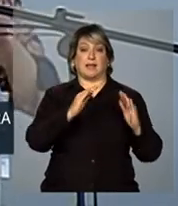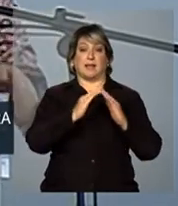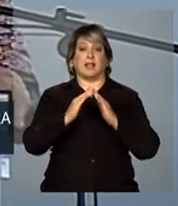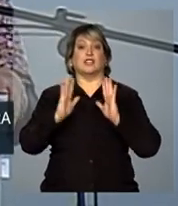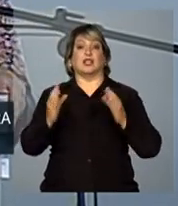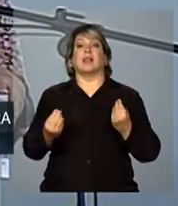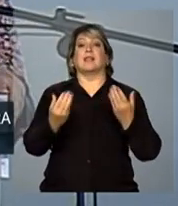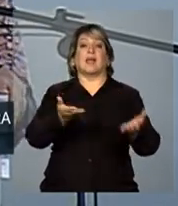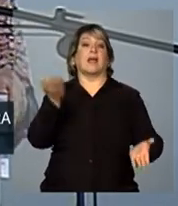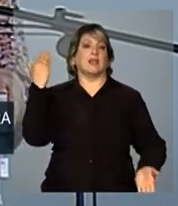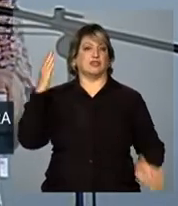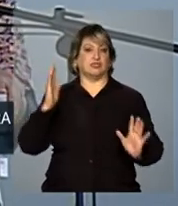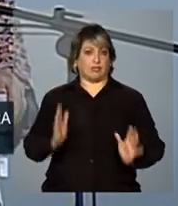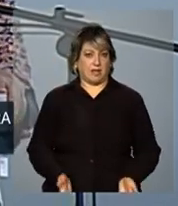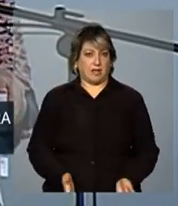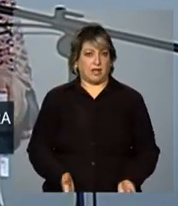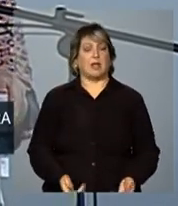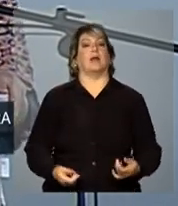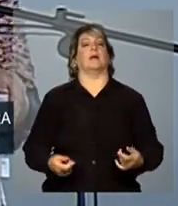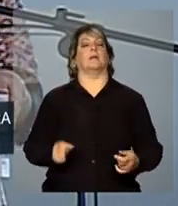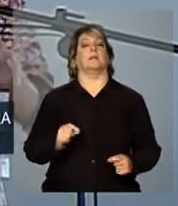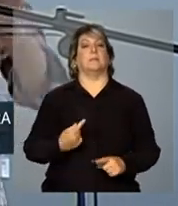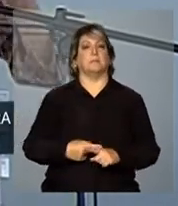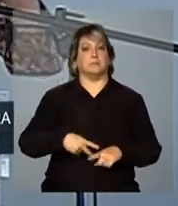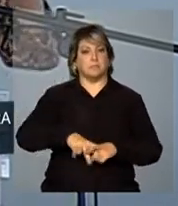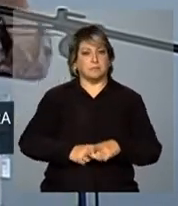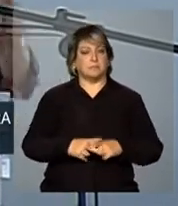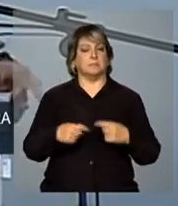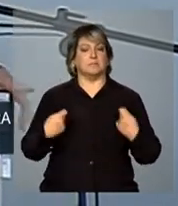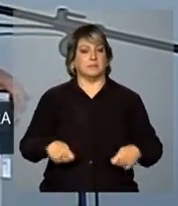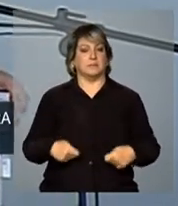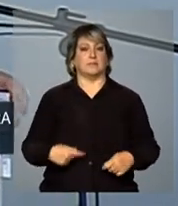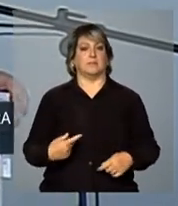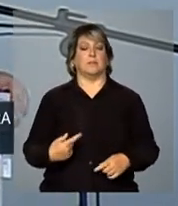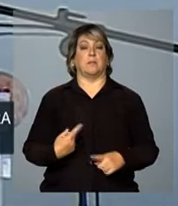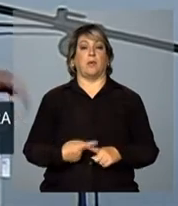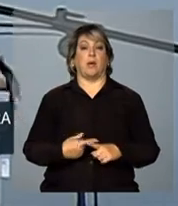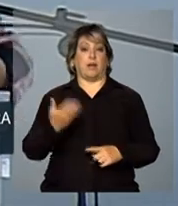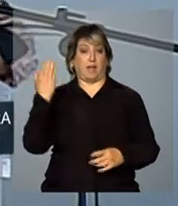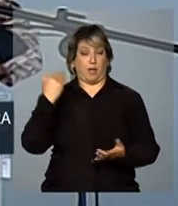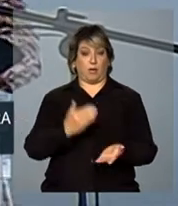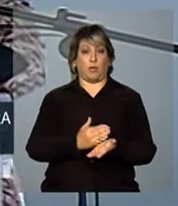já entregues, era porque, no início,